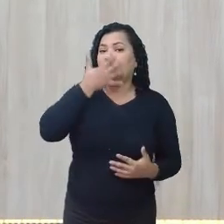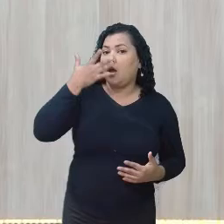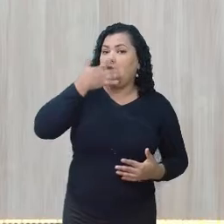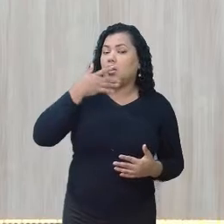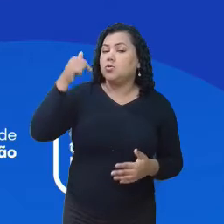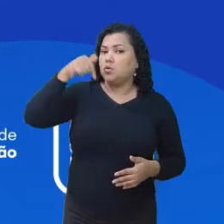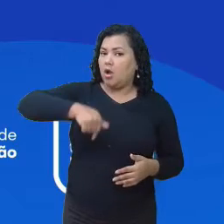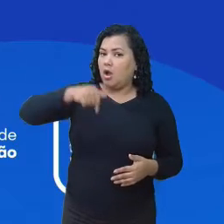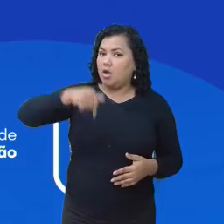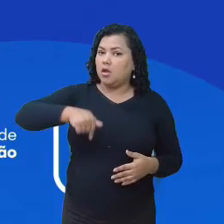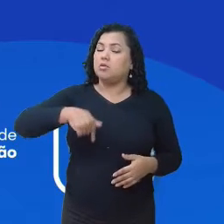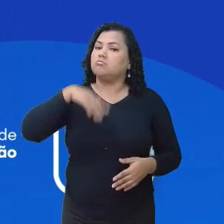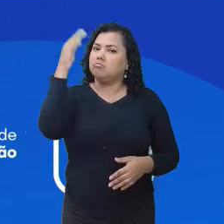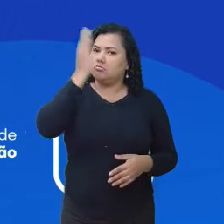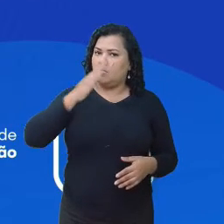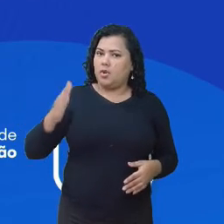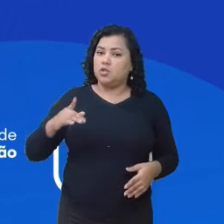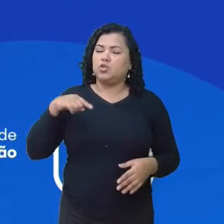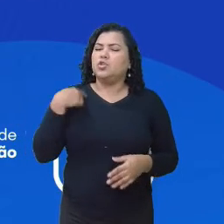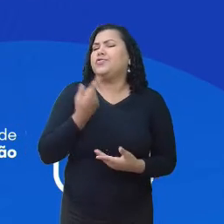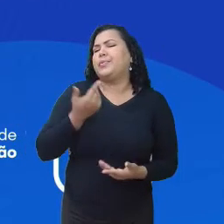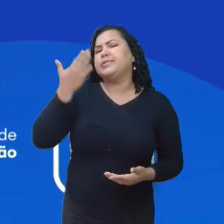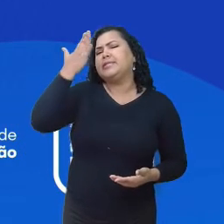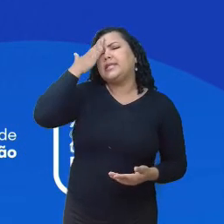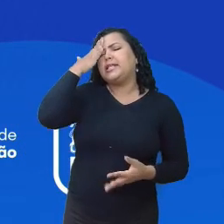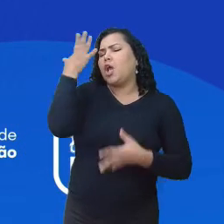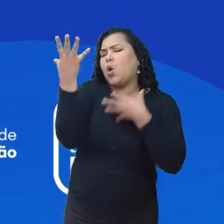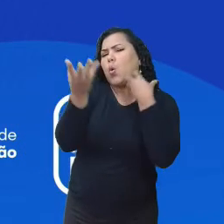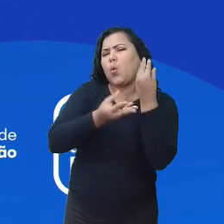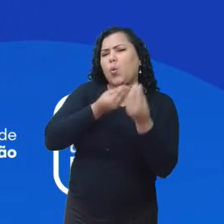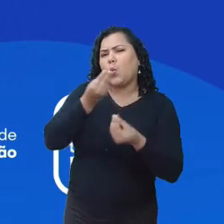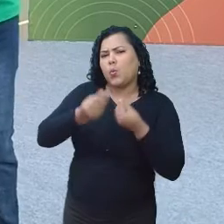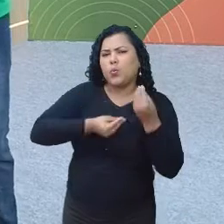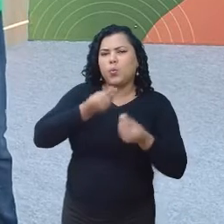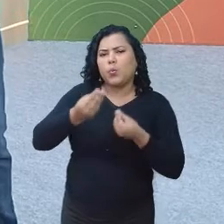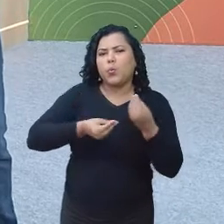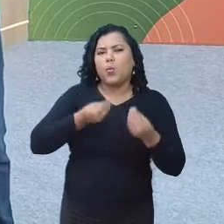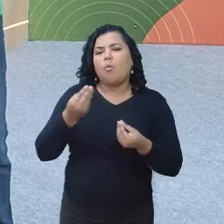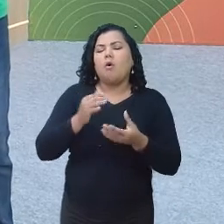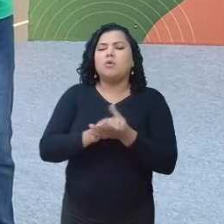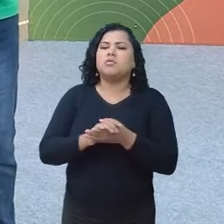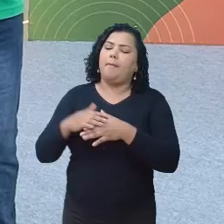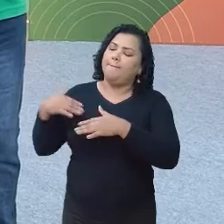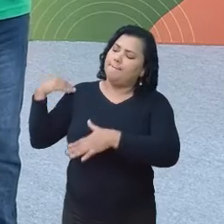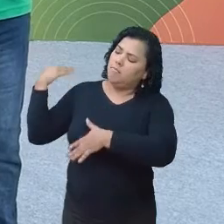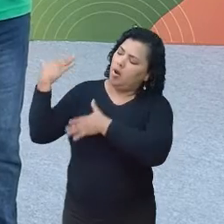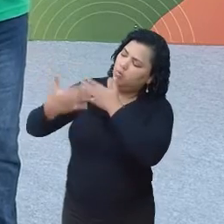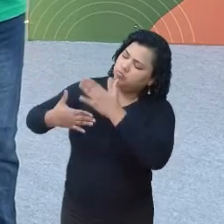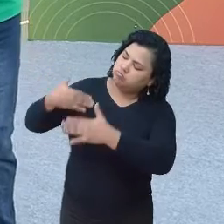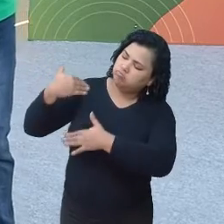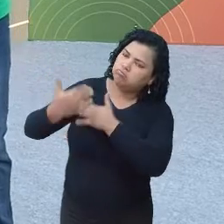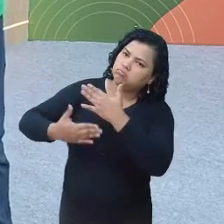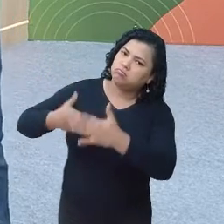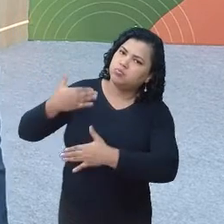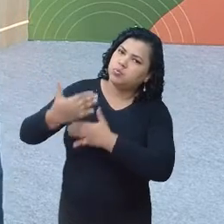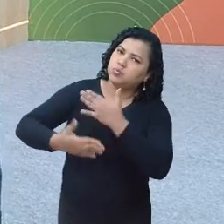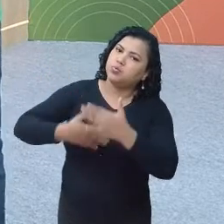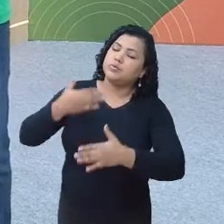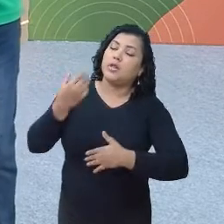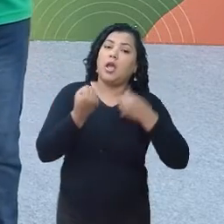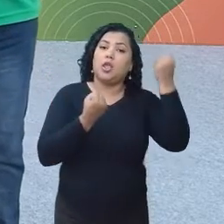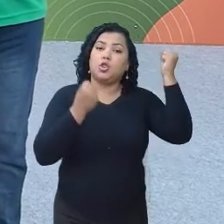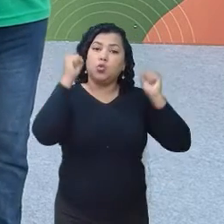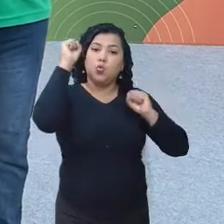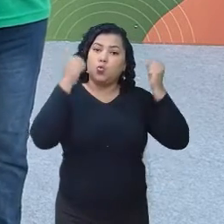gente vai tentar entender como é que toda a indústria